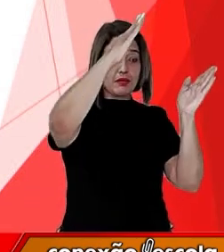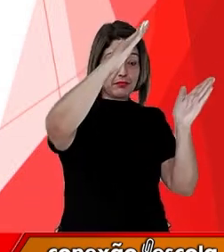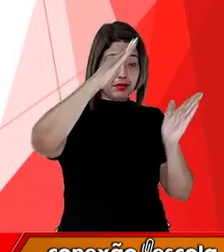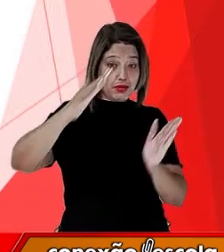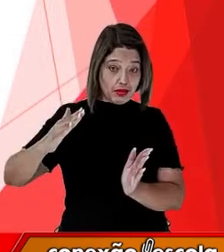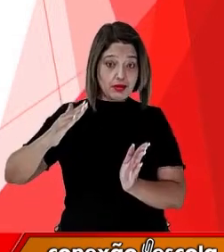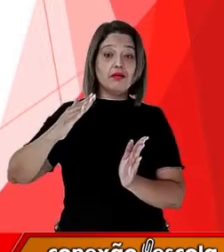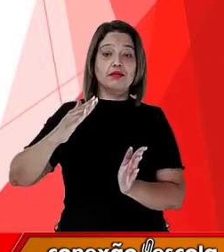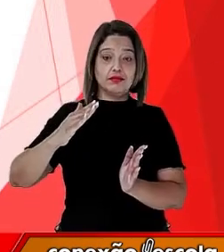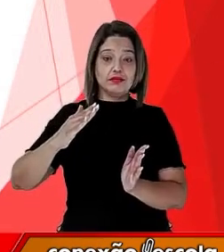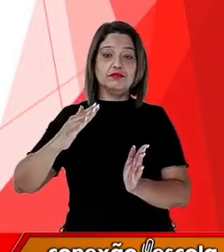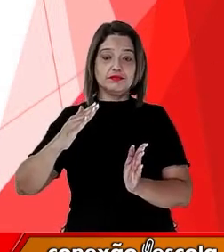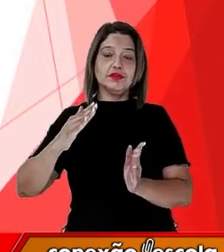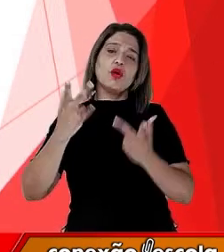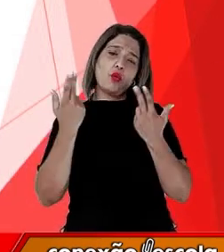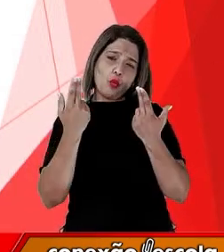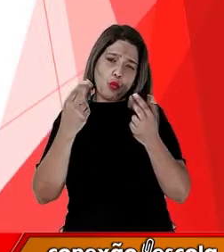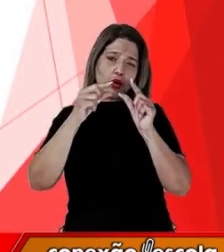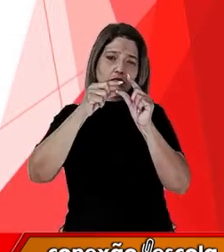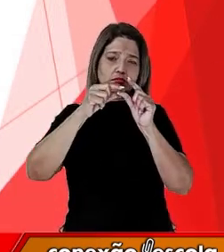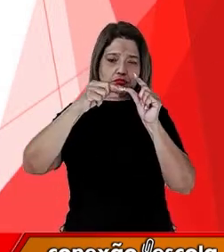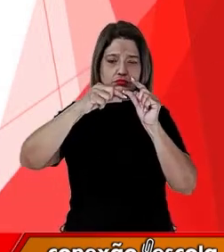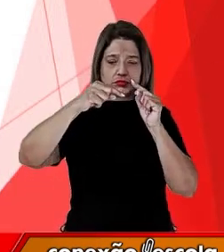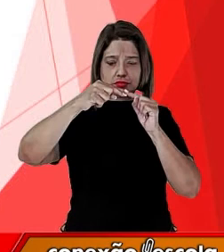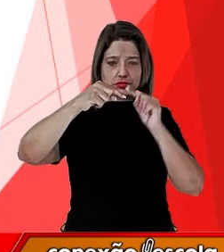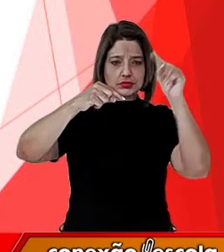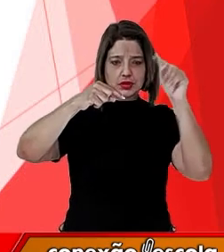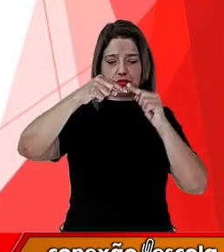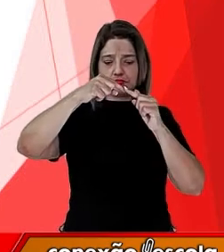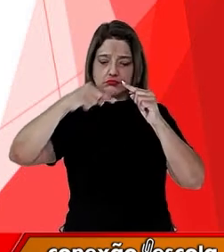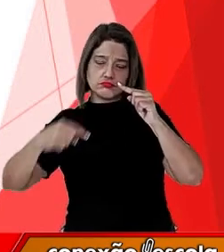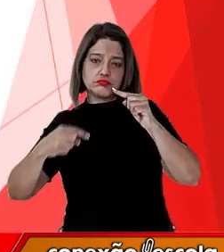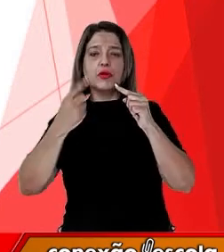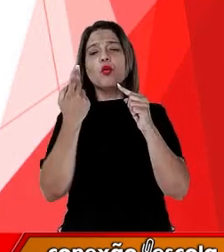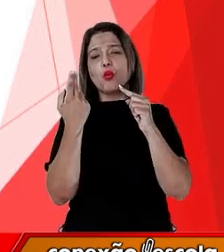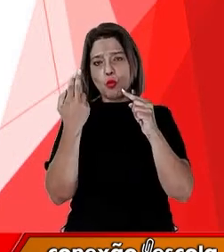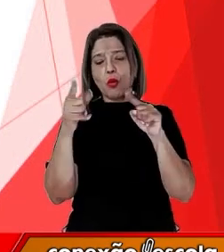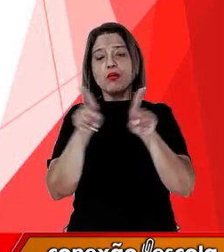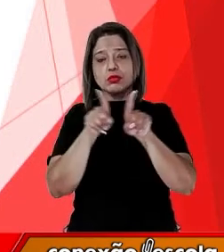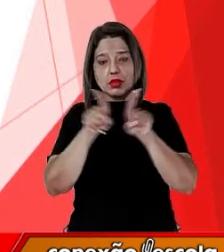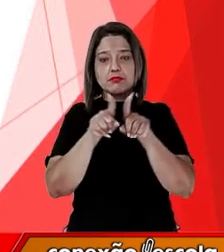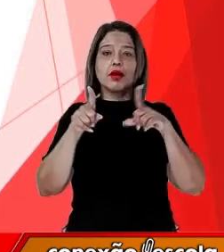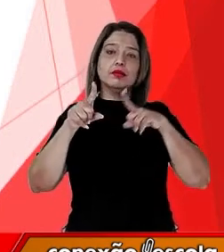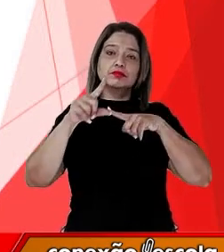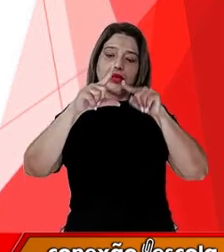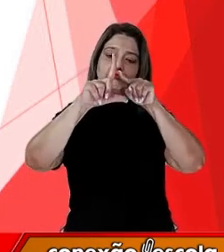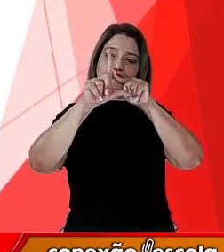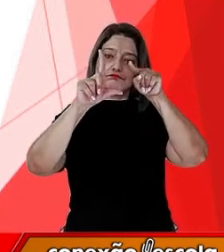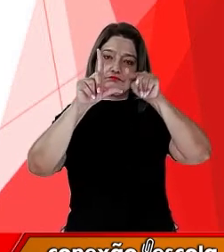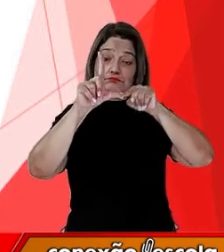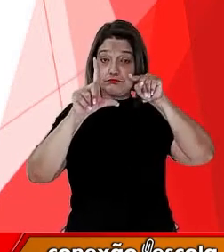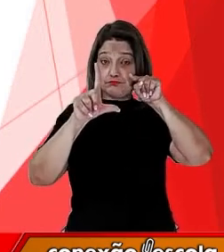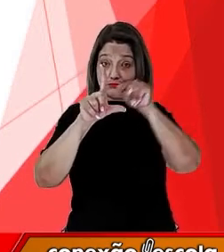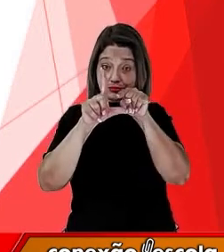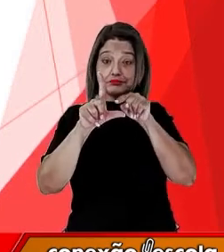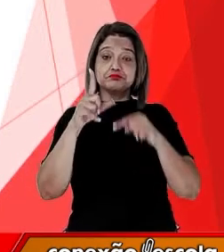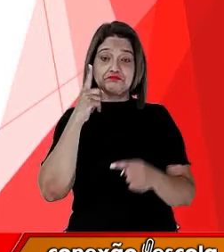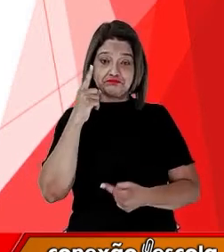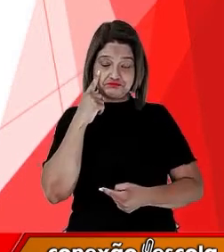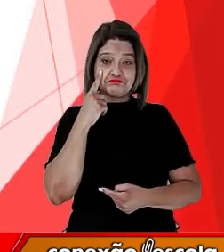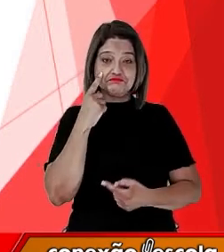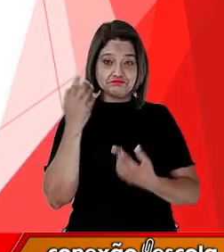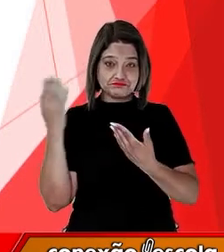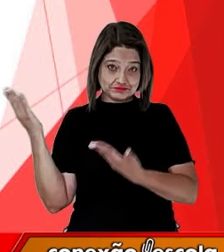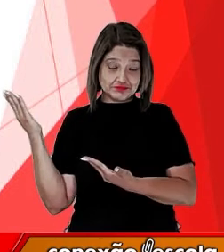é a mesma distância daqui até aqui. E aí eu tenho os pontos correspondentes. Né? A simetria de reflexão ela é bem conhecida por